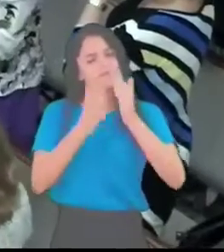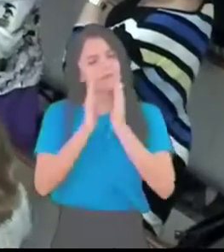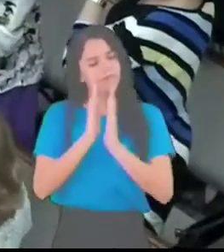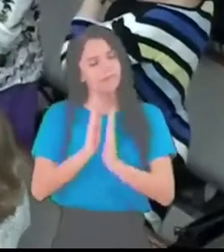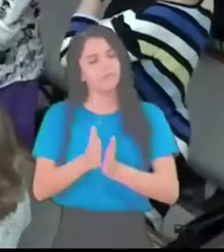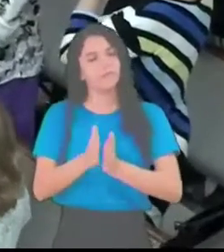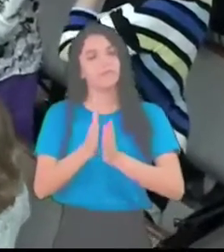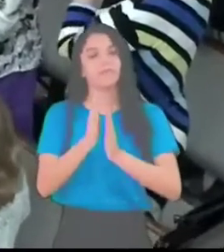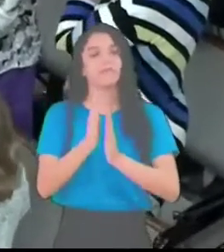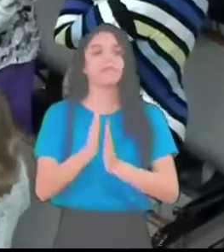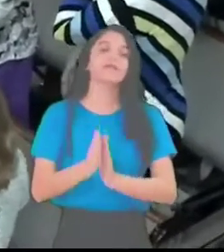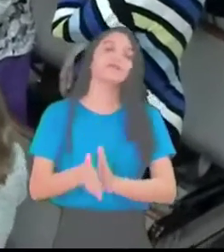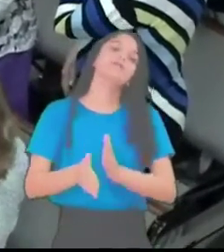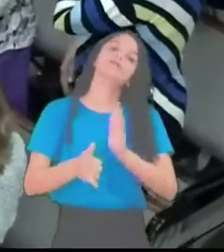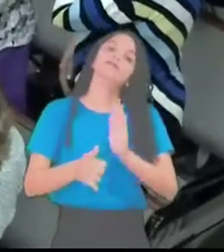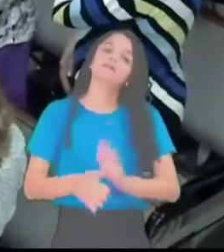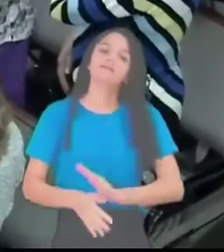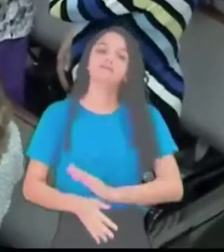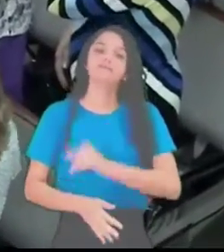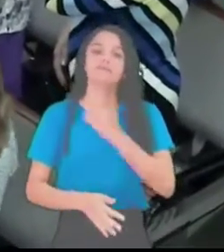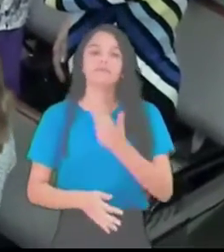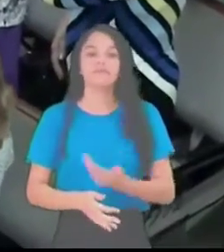caminhando. Oh,